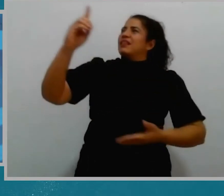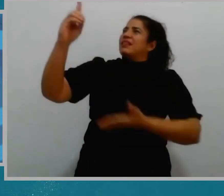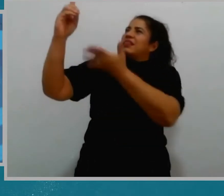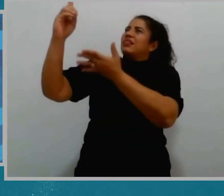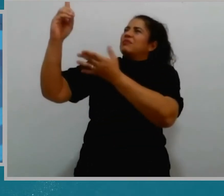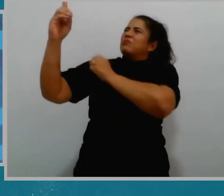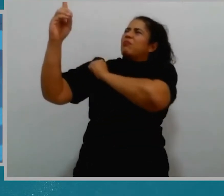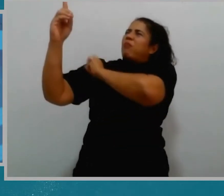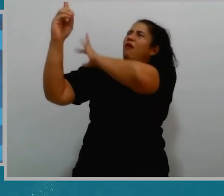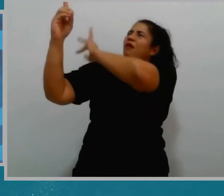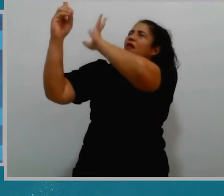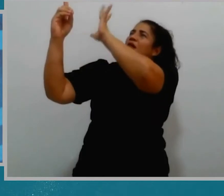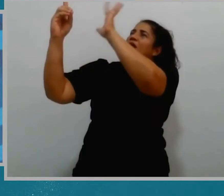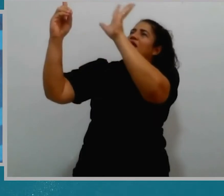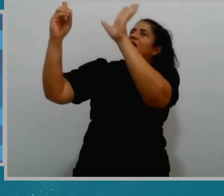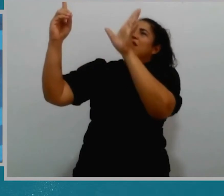glória